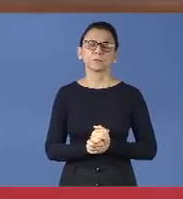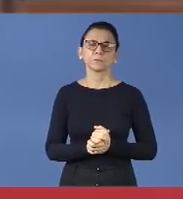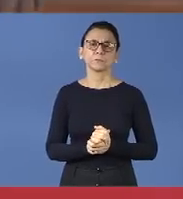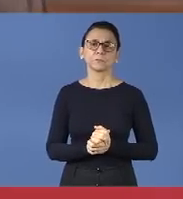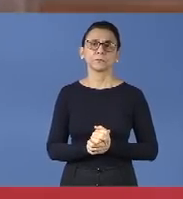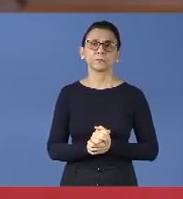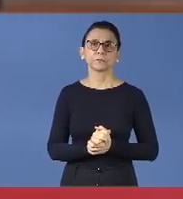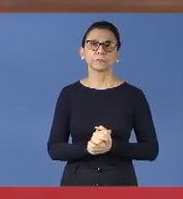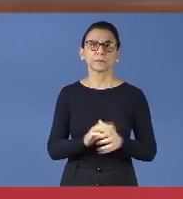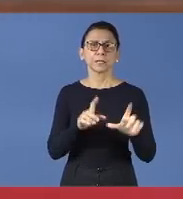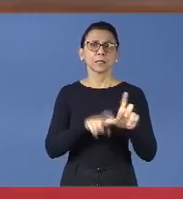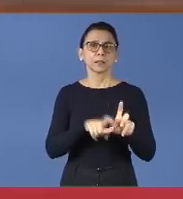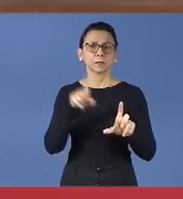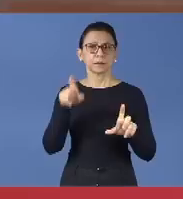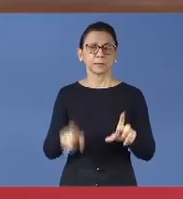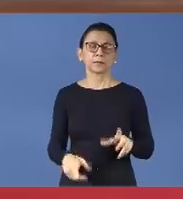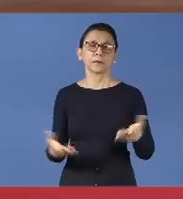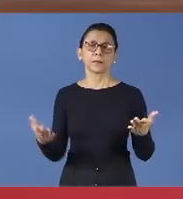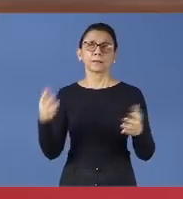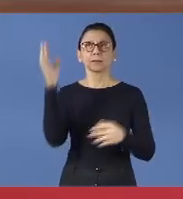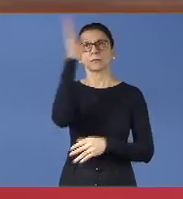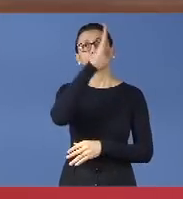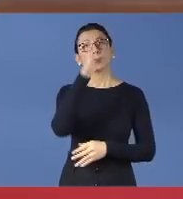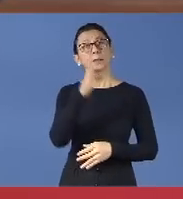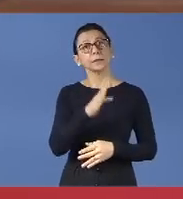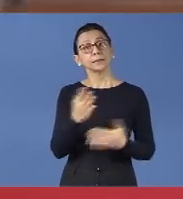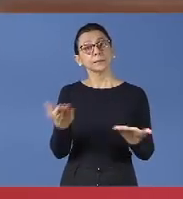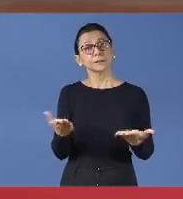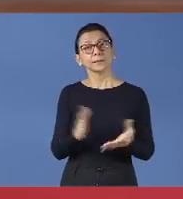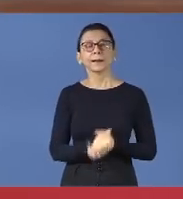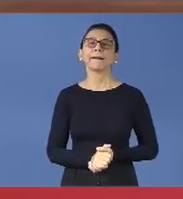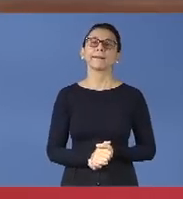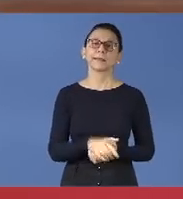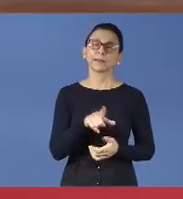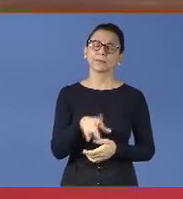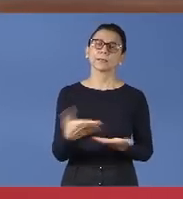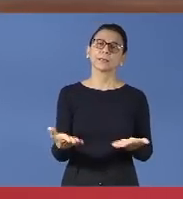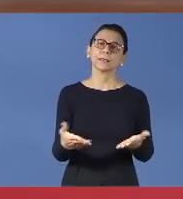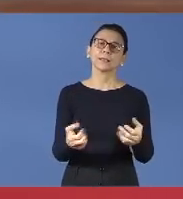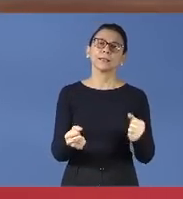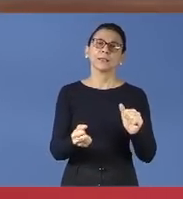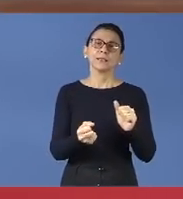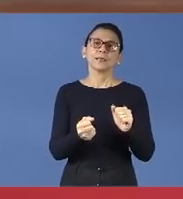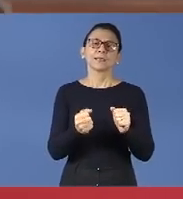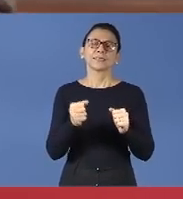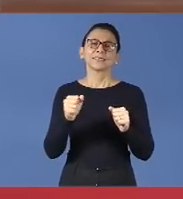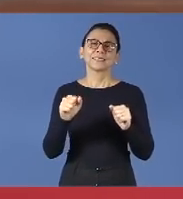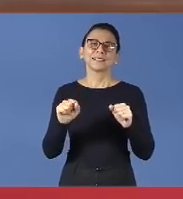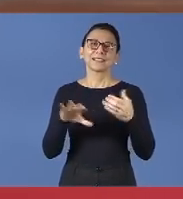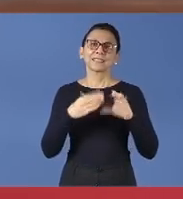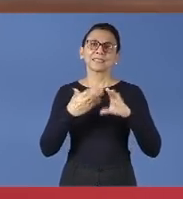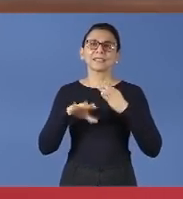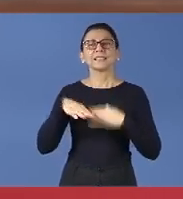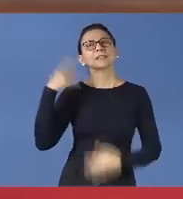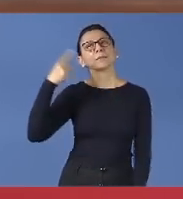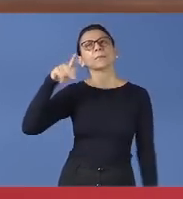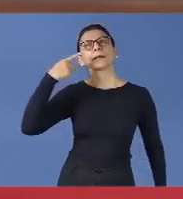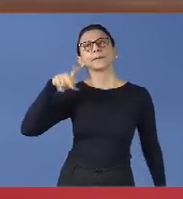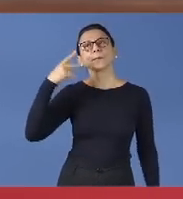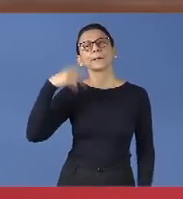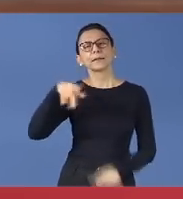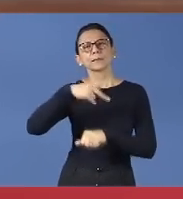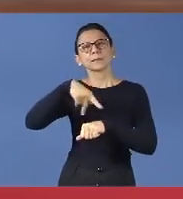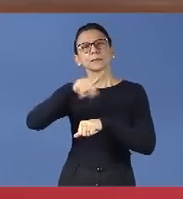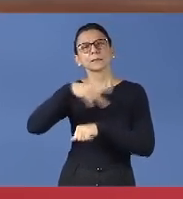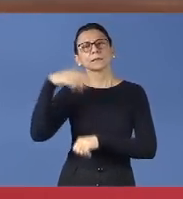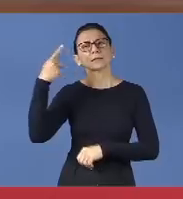a independência do Brasil, vamos cantar o hino de Paraguai, o que é que os irmãos acham? Não, vamos cantar o hino